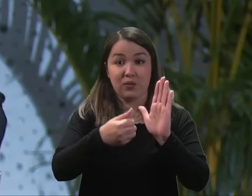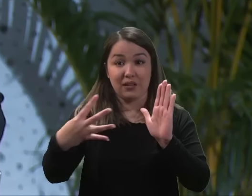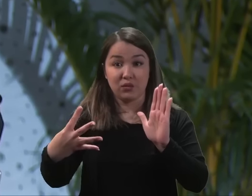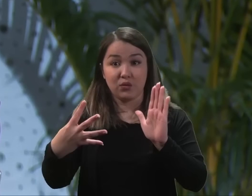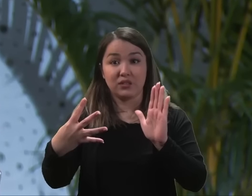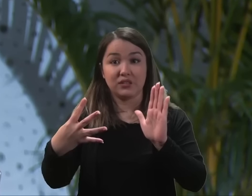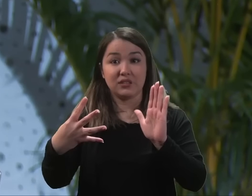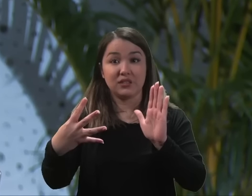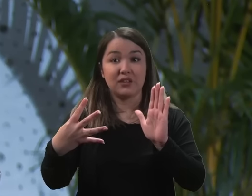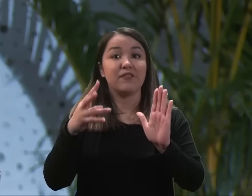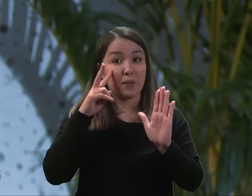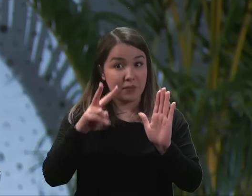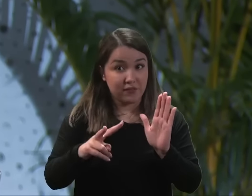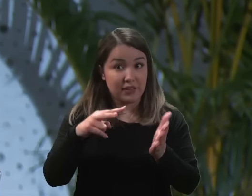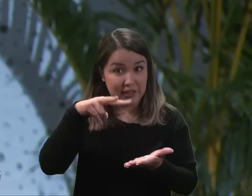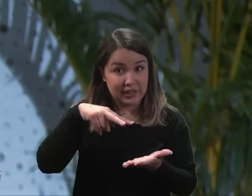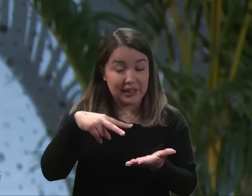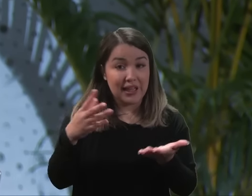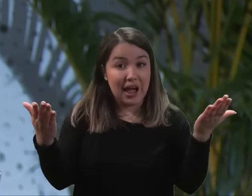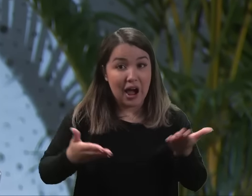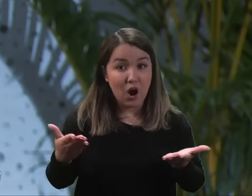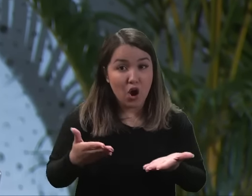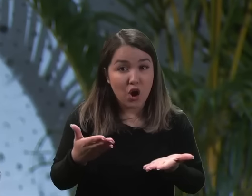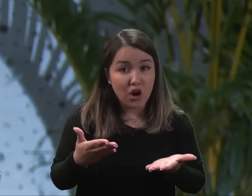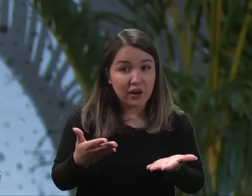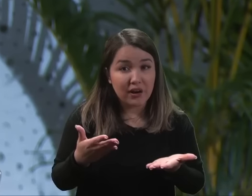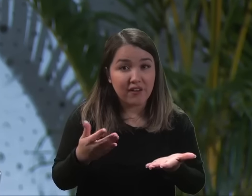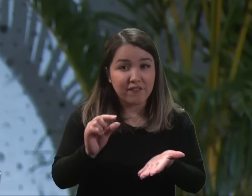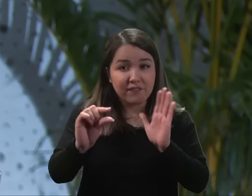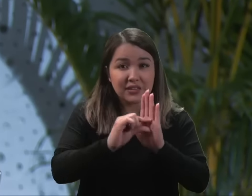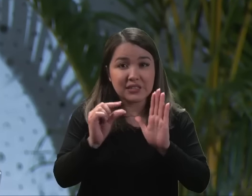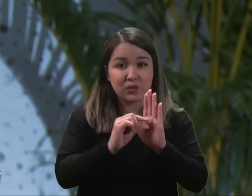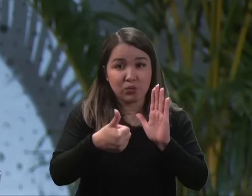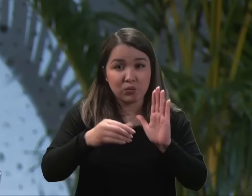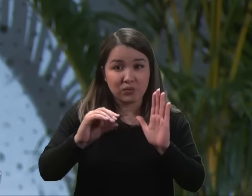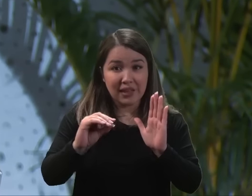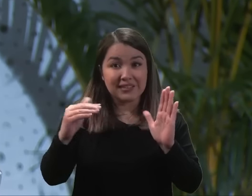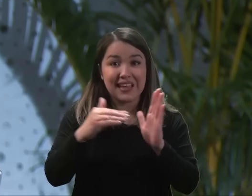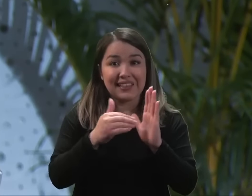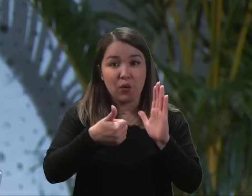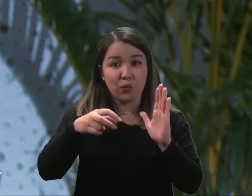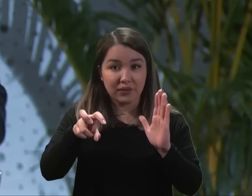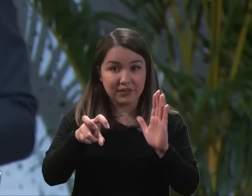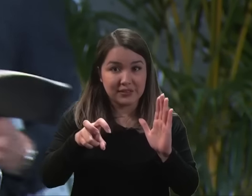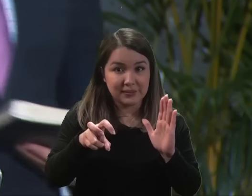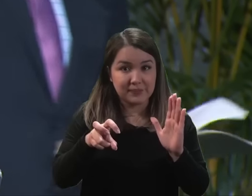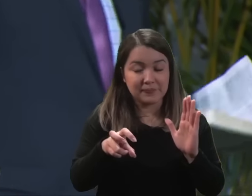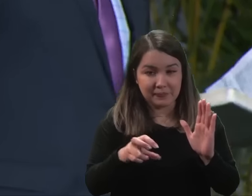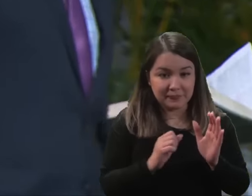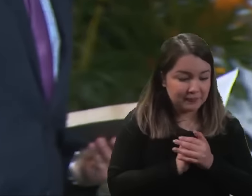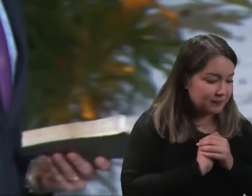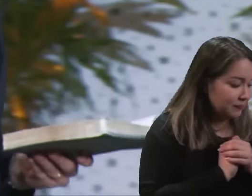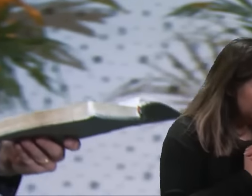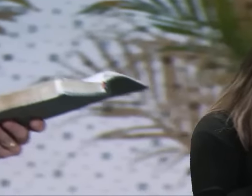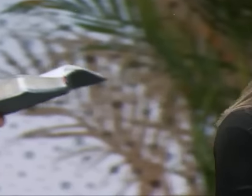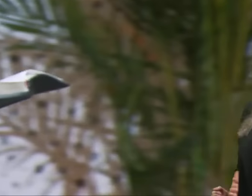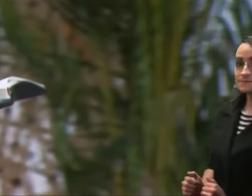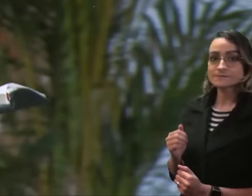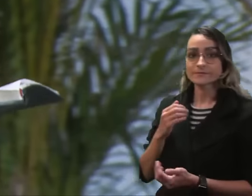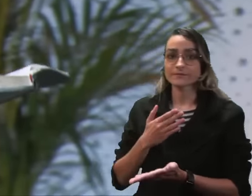nós vamos ler a partir do versículo 10 até o versículo 15 acompanhe comigo a leitura